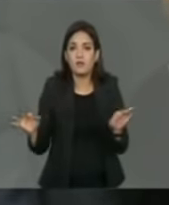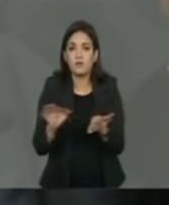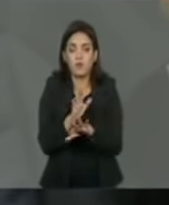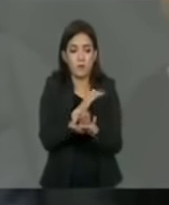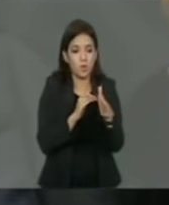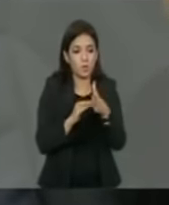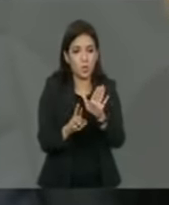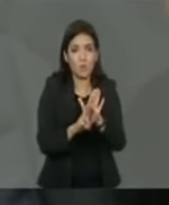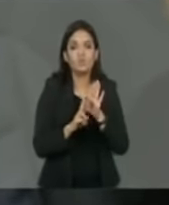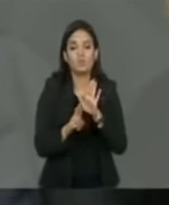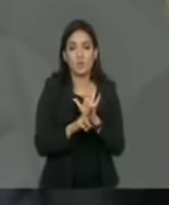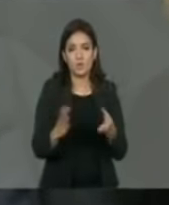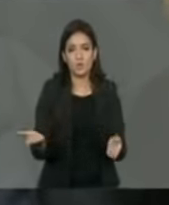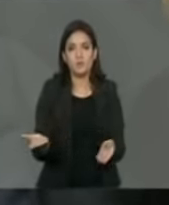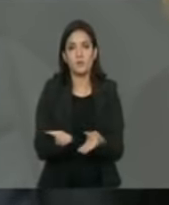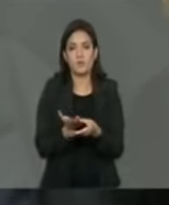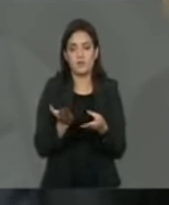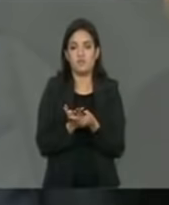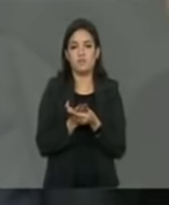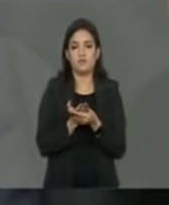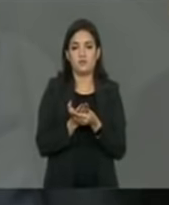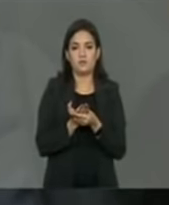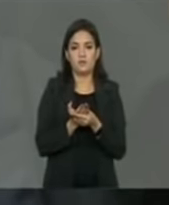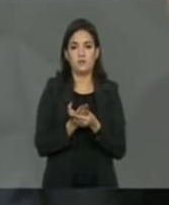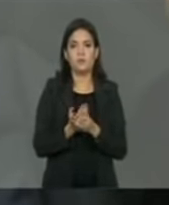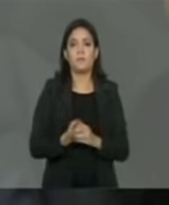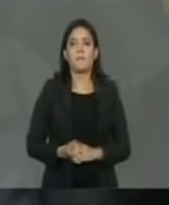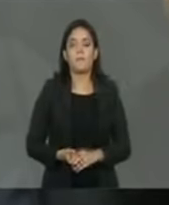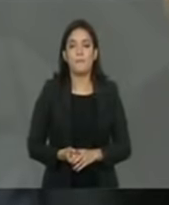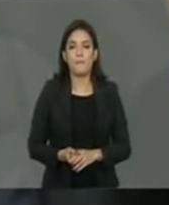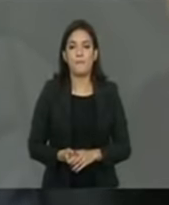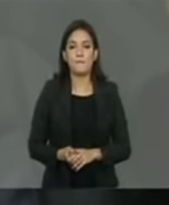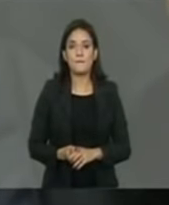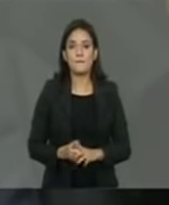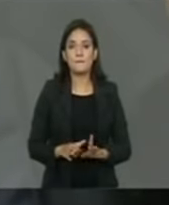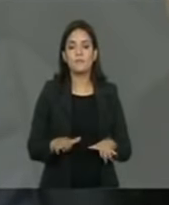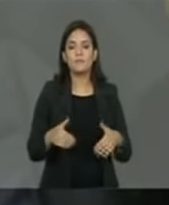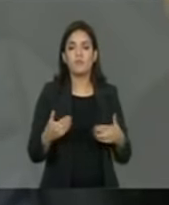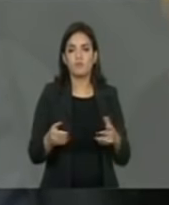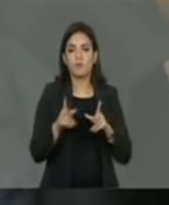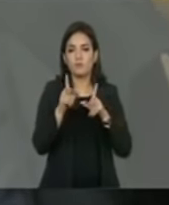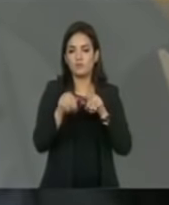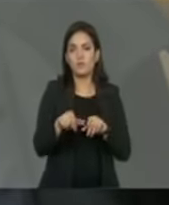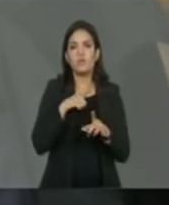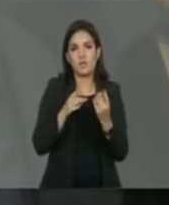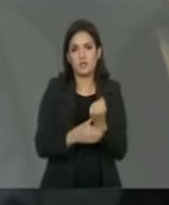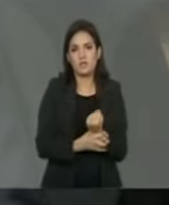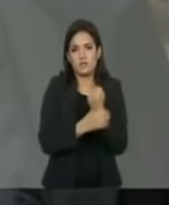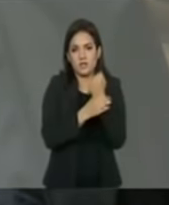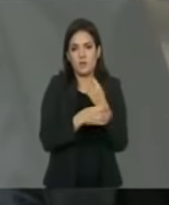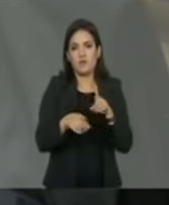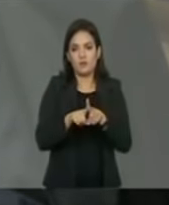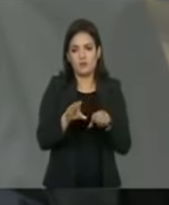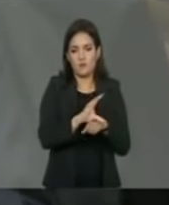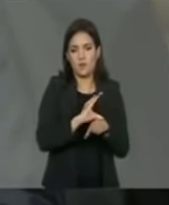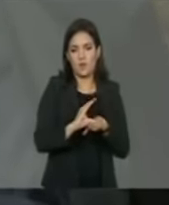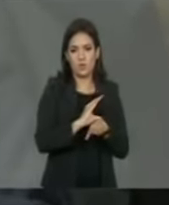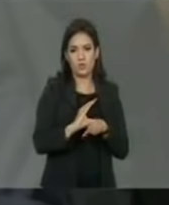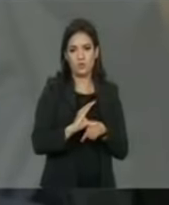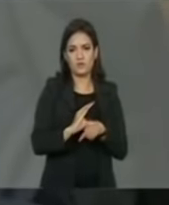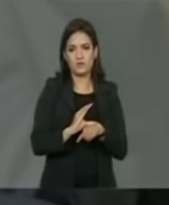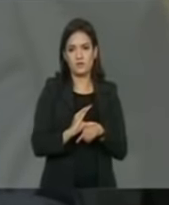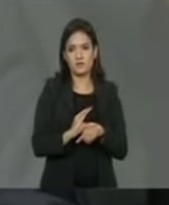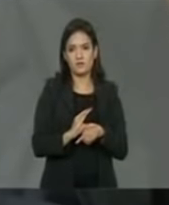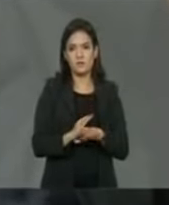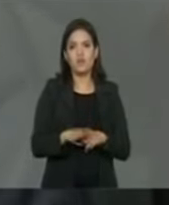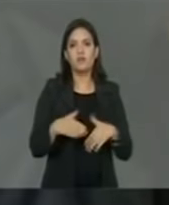trânsito em julgado de sua condenação criminal tal como expressa mente assegurado pela própria constituição da república